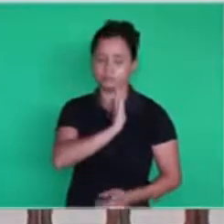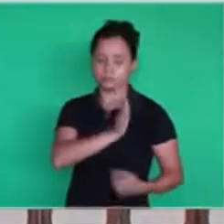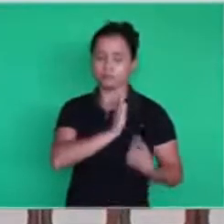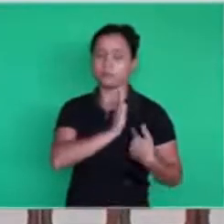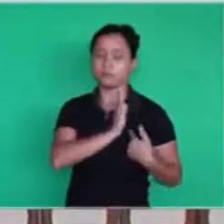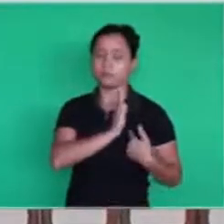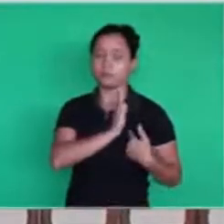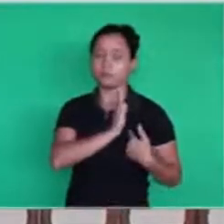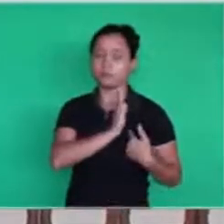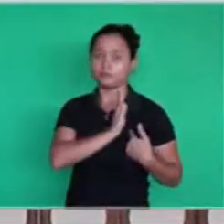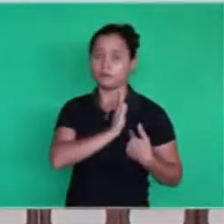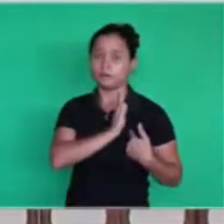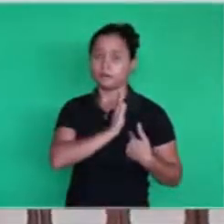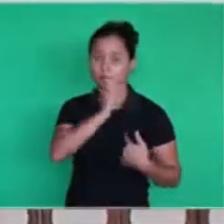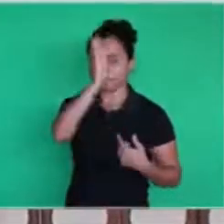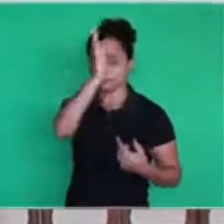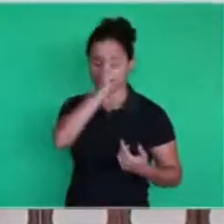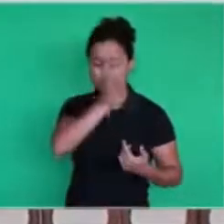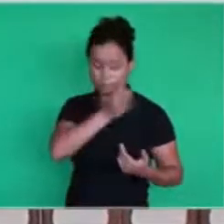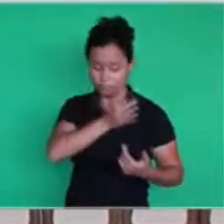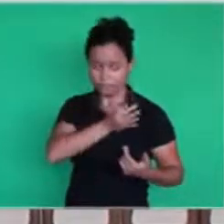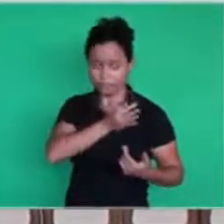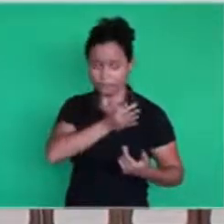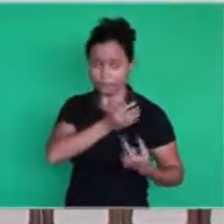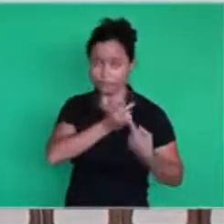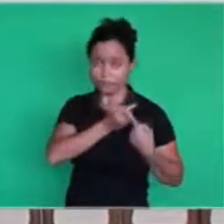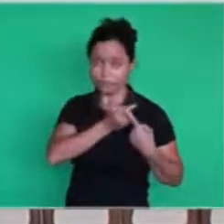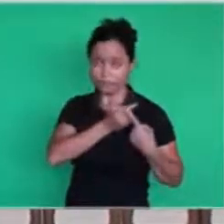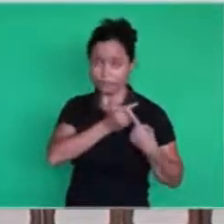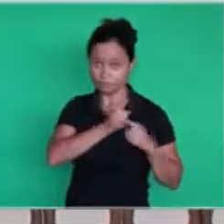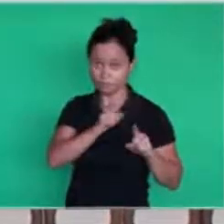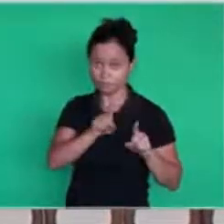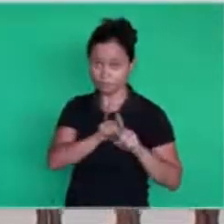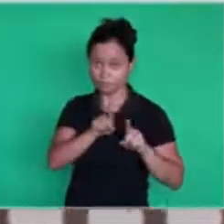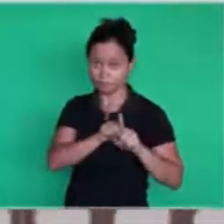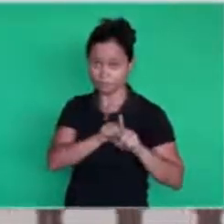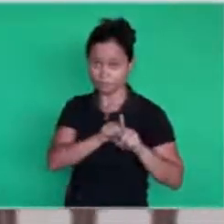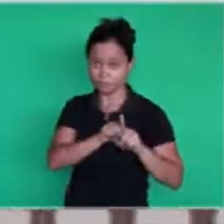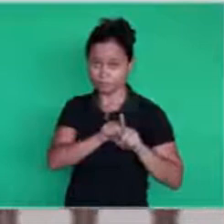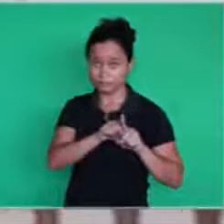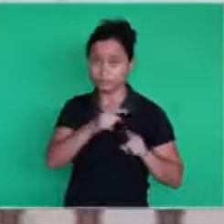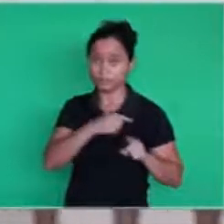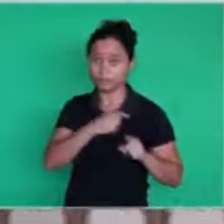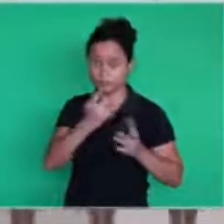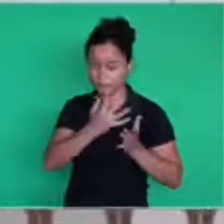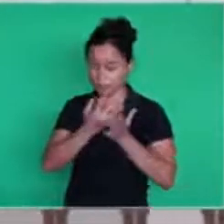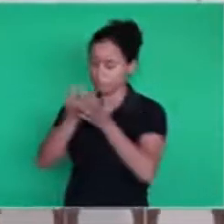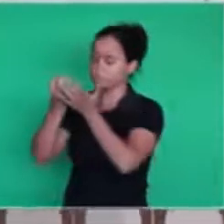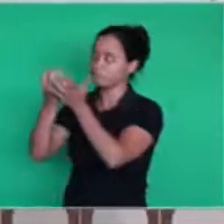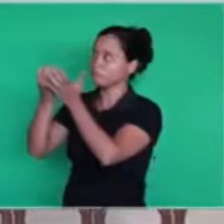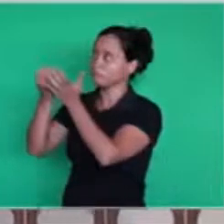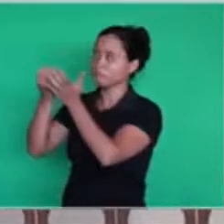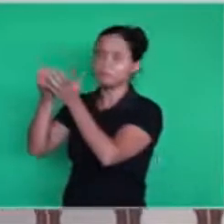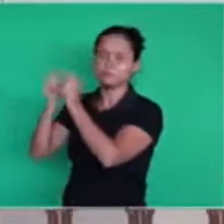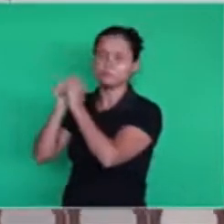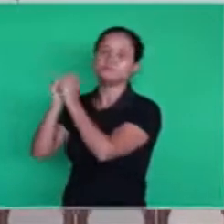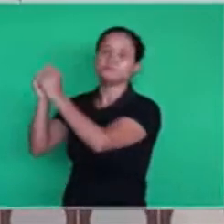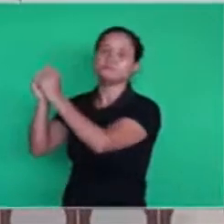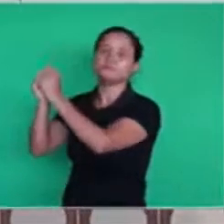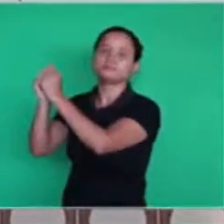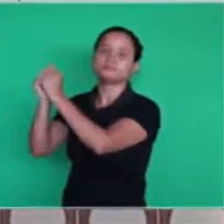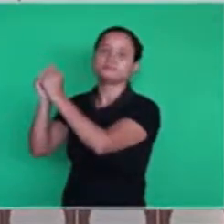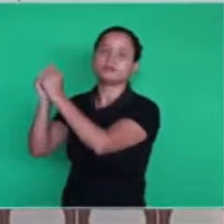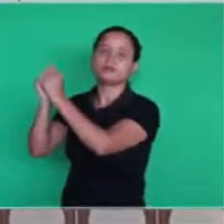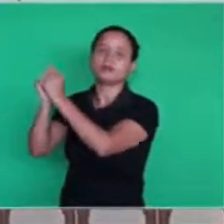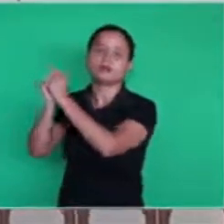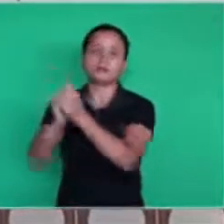que veio de cima, vai voltar. Essa outra que, de gente, essa não volta. Então, abrindo um caminho no interior do homem,